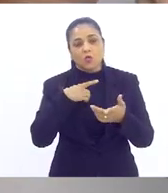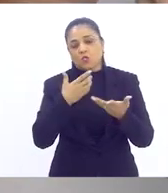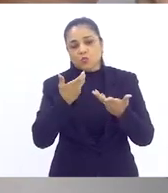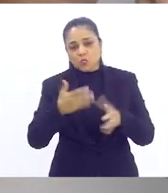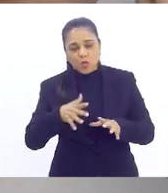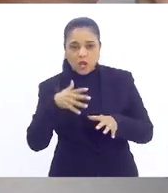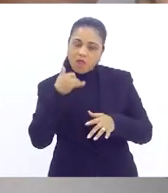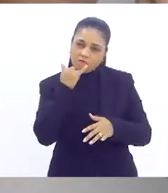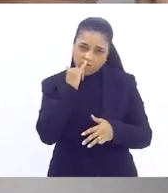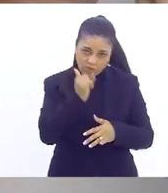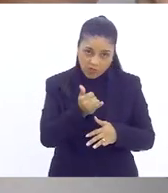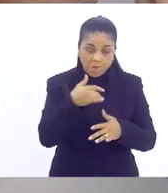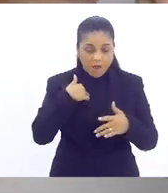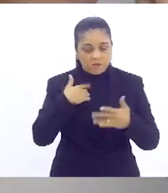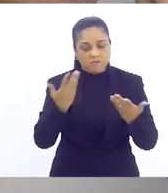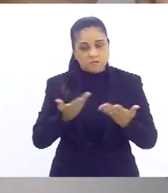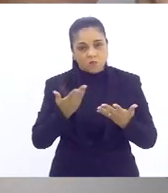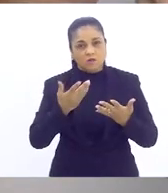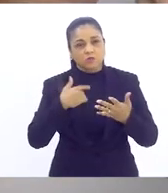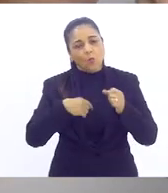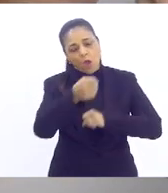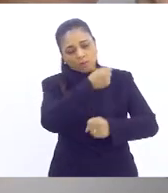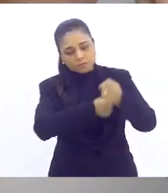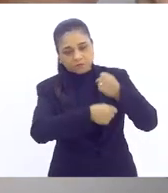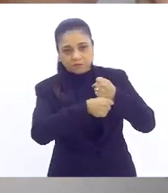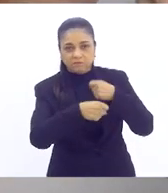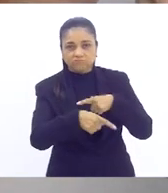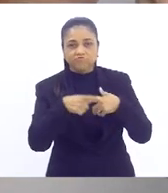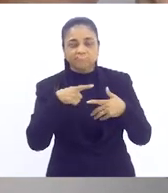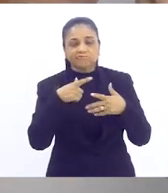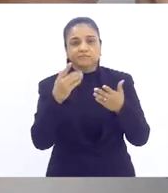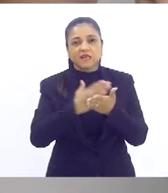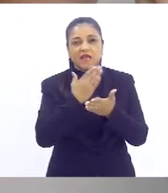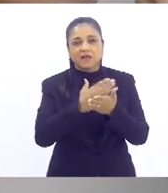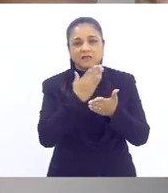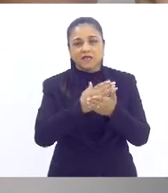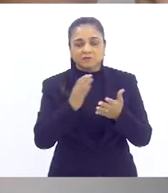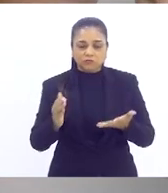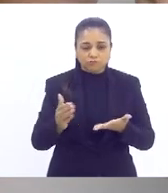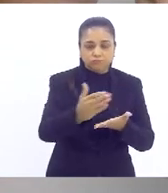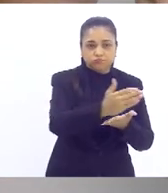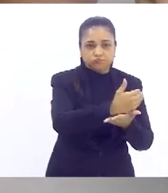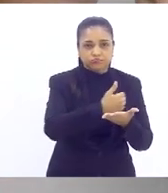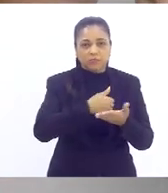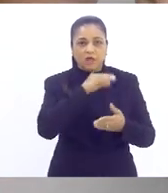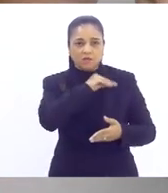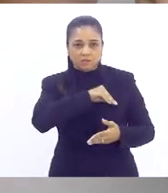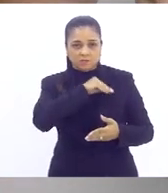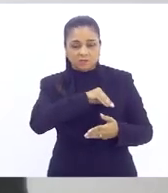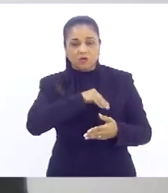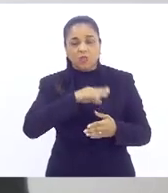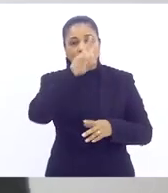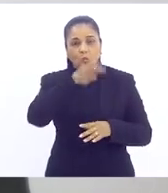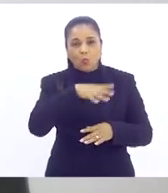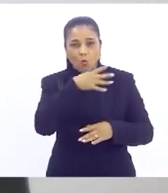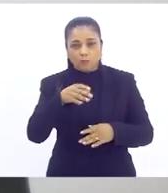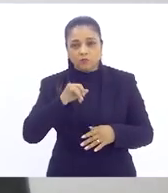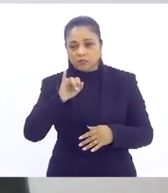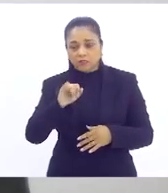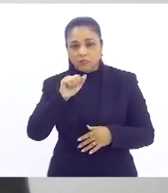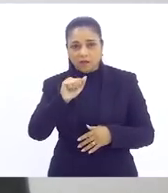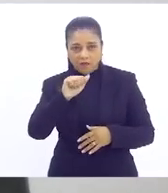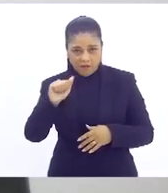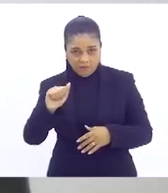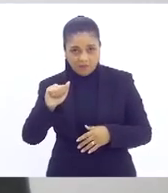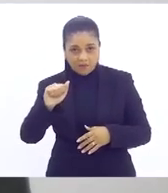para pontuar o ano passado foi você olhar o caderno de remuneração do estado se você olhar o quadro do iea eles estão